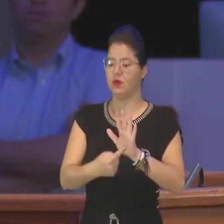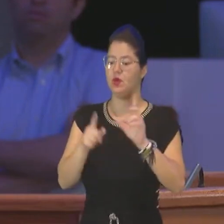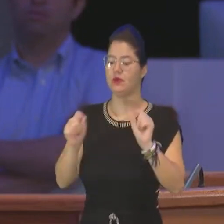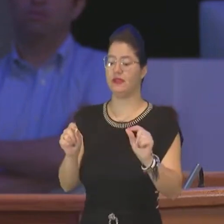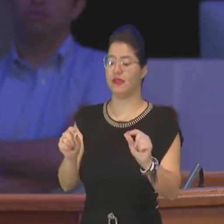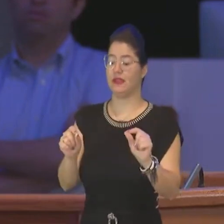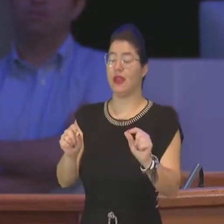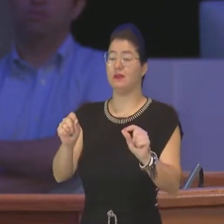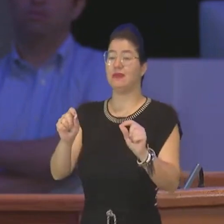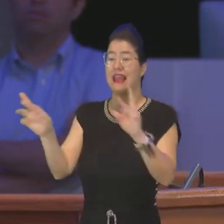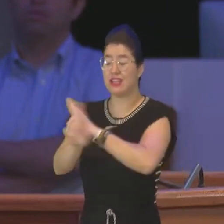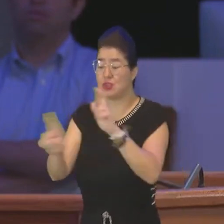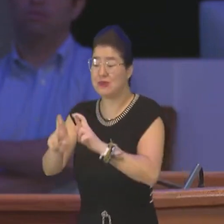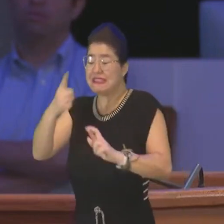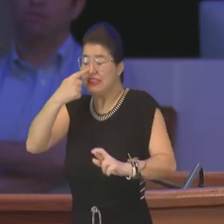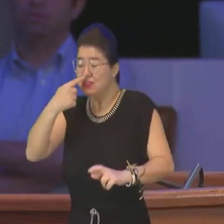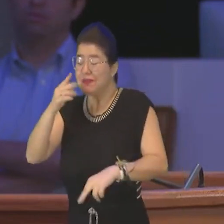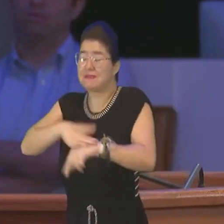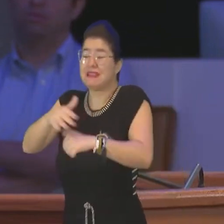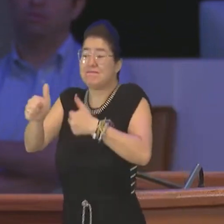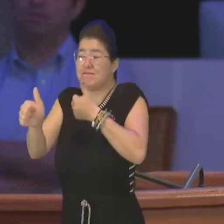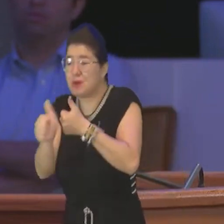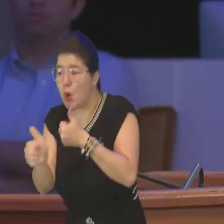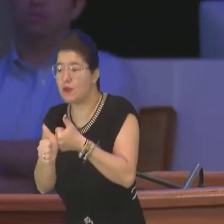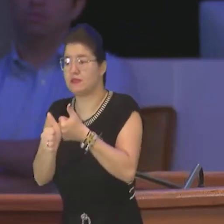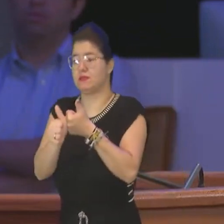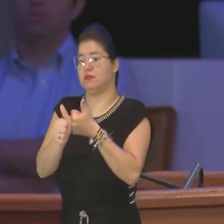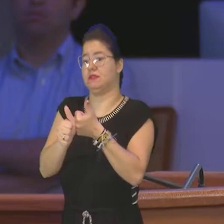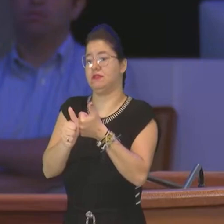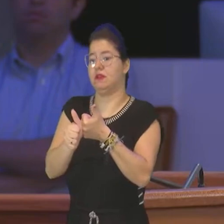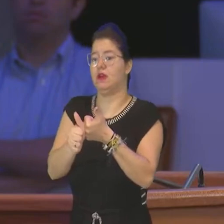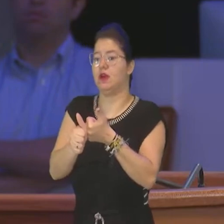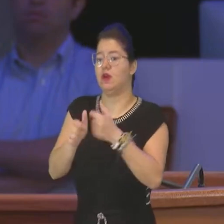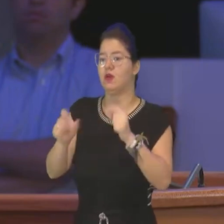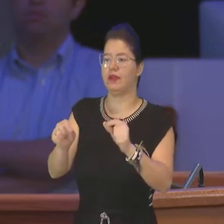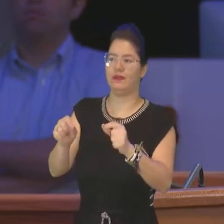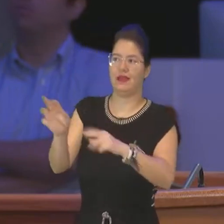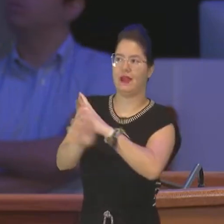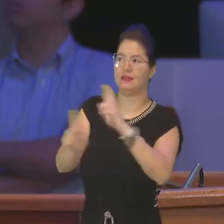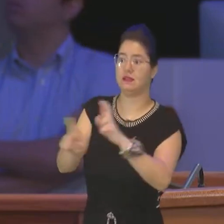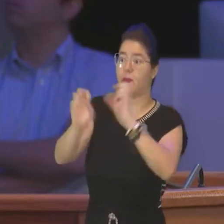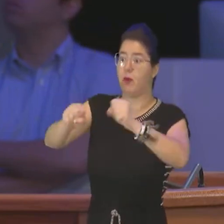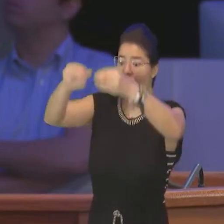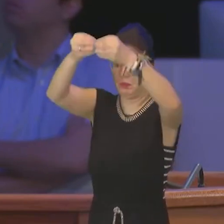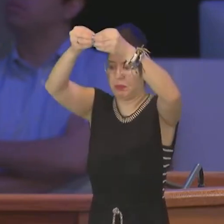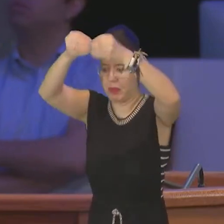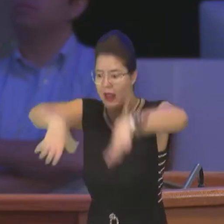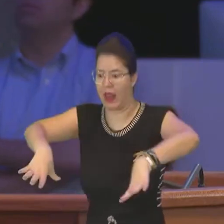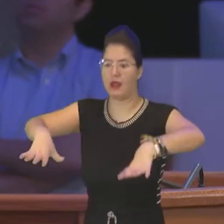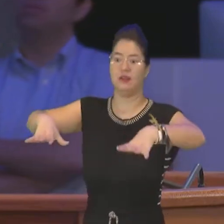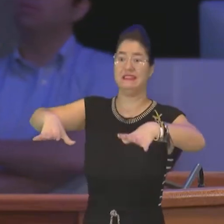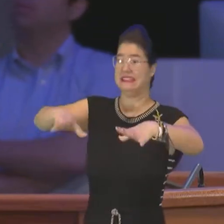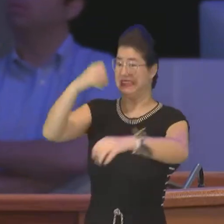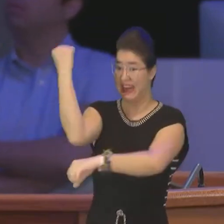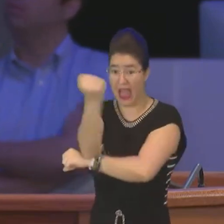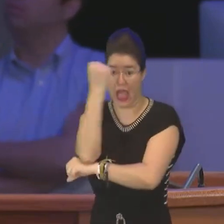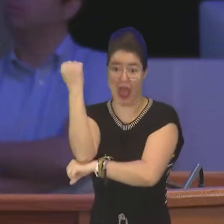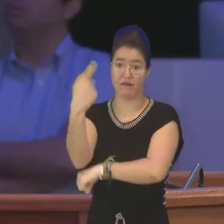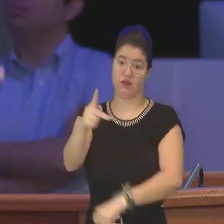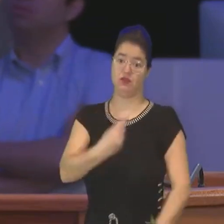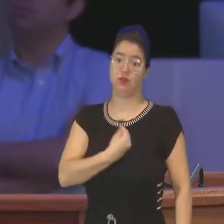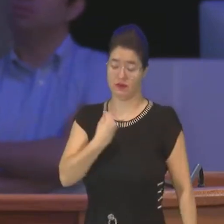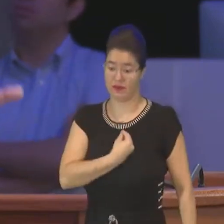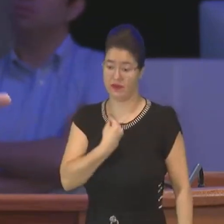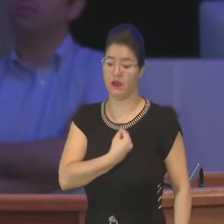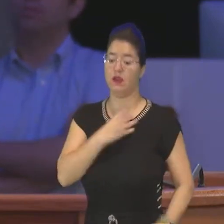próximas, íntimas. Aquelas associações que trariam prejuízos, danos, reparações custosas.